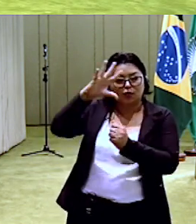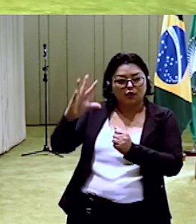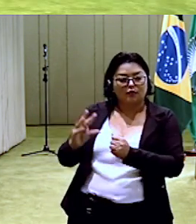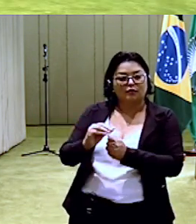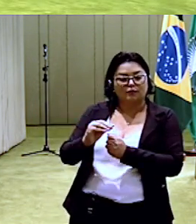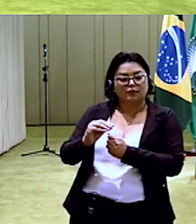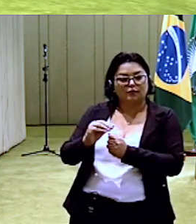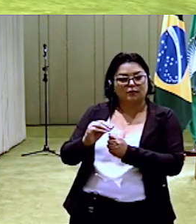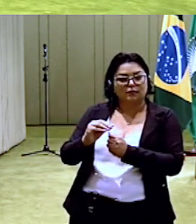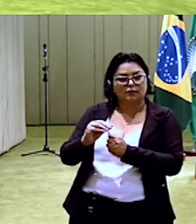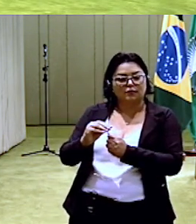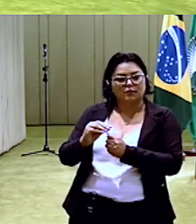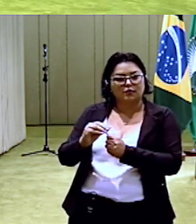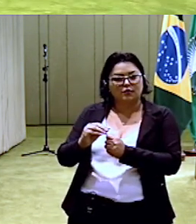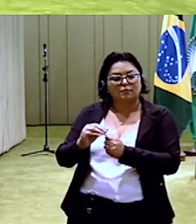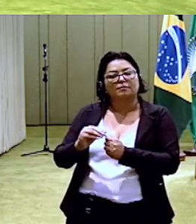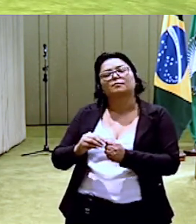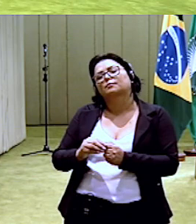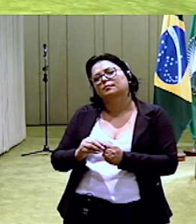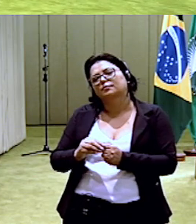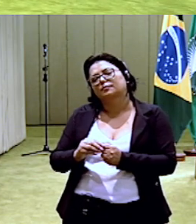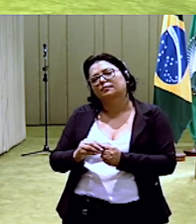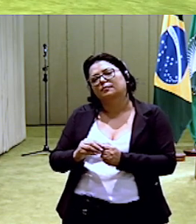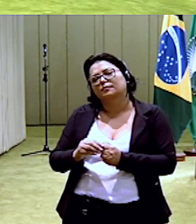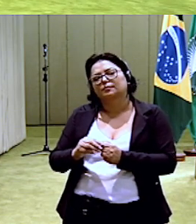África, e eu penso que vou salutar.